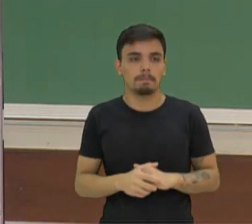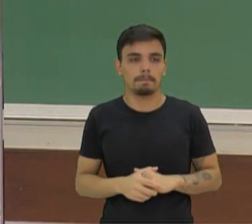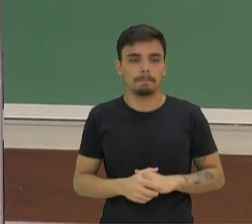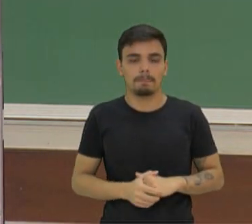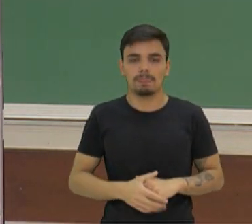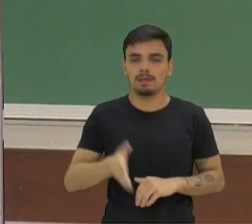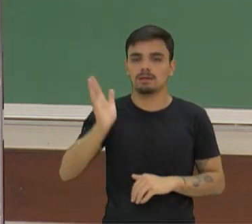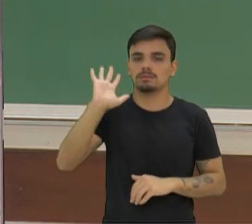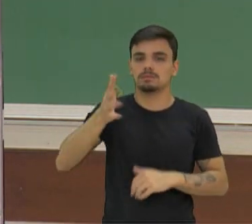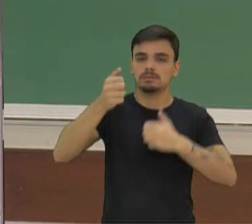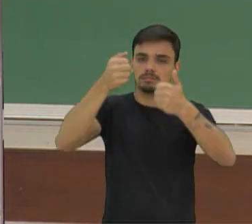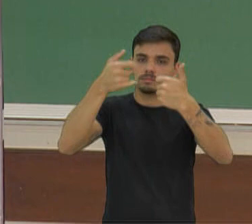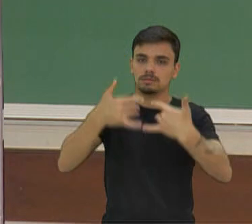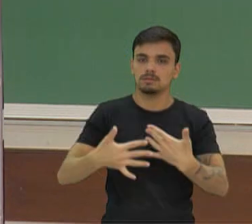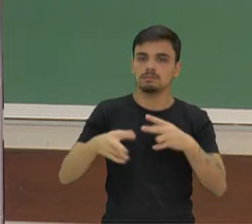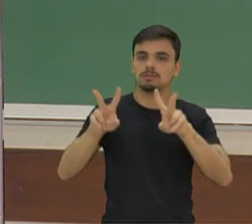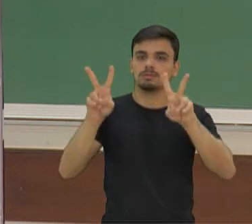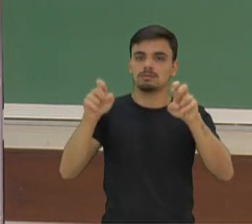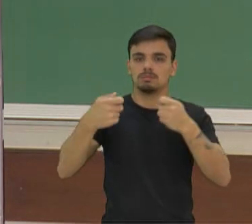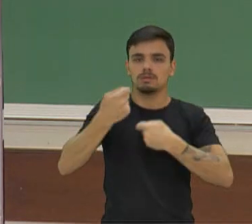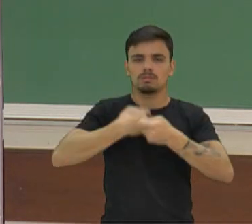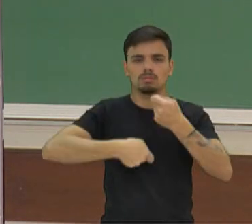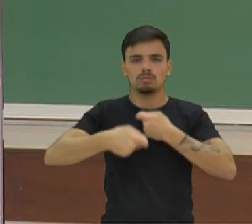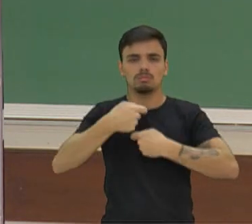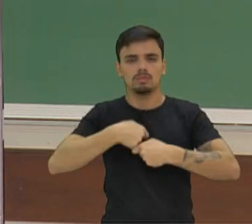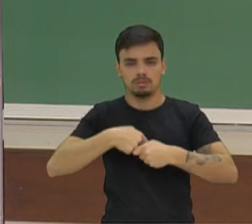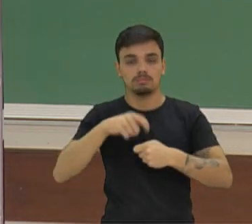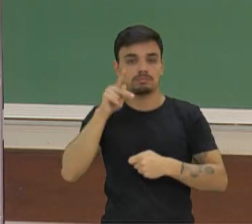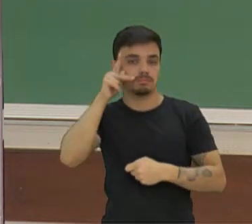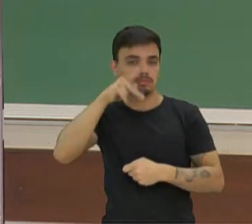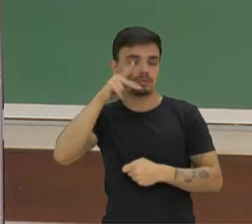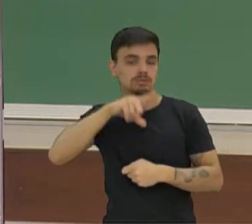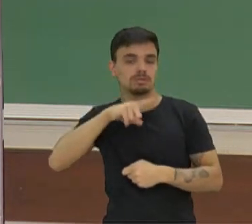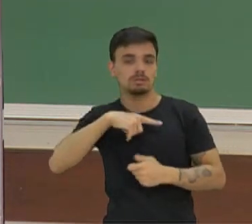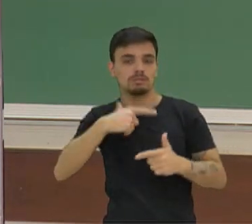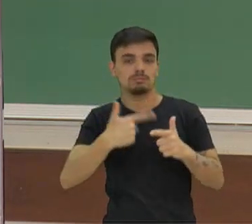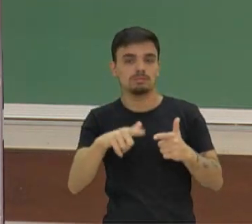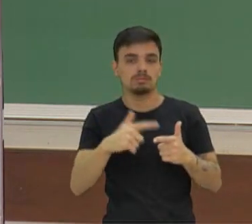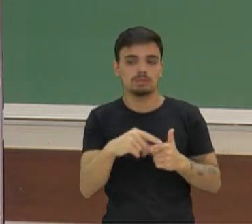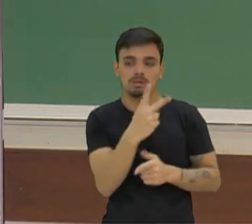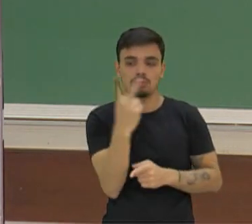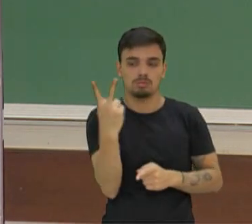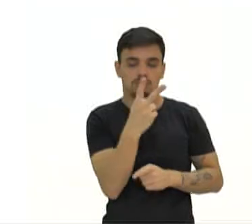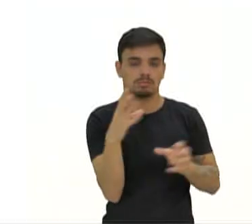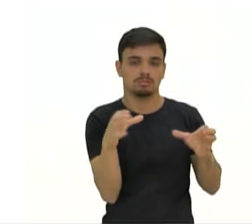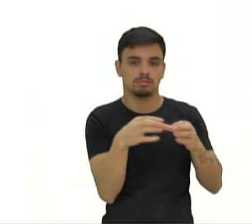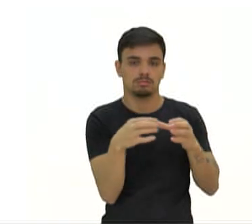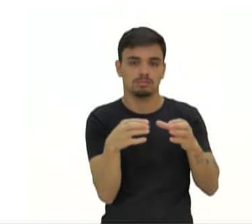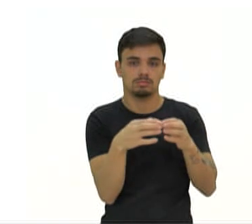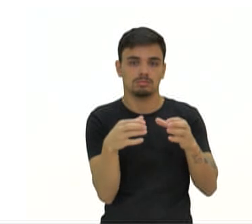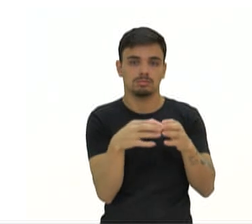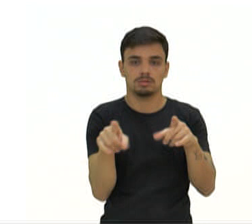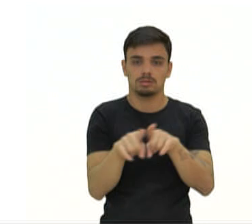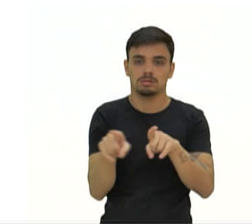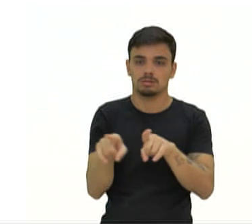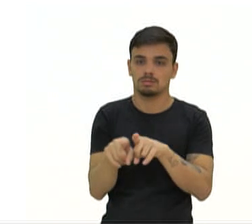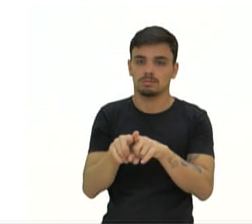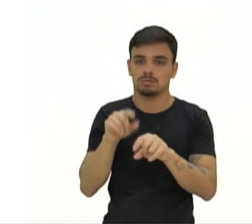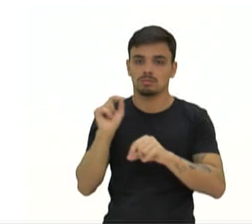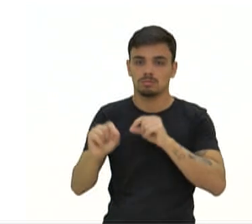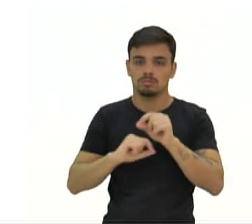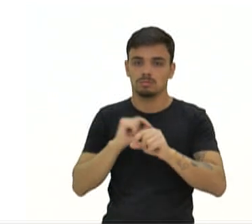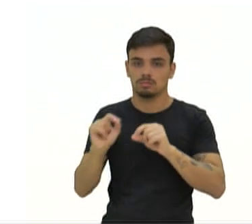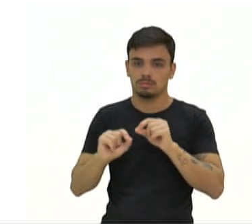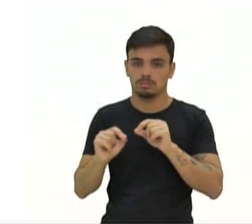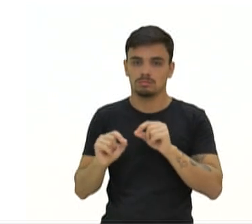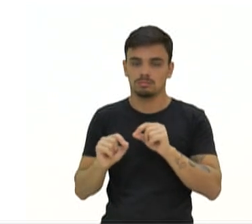Falamos das questões econômicas. Politicamente, temos um problema entre dois grupos, os liberais e os conservadores, e